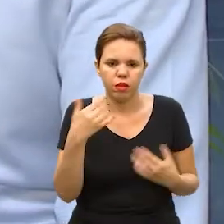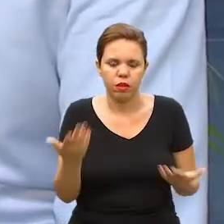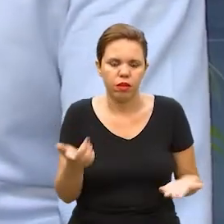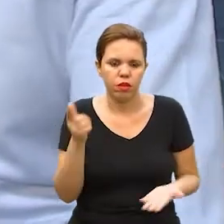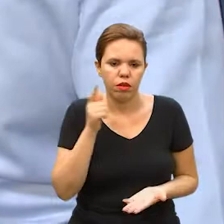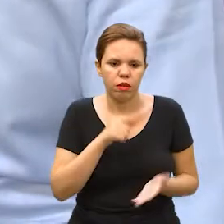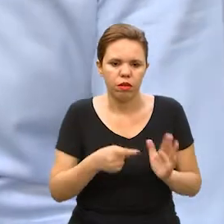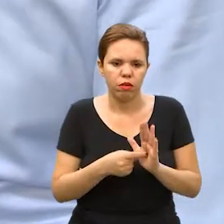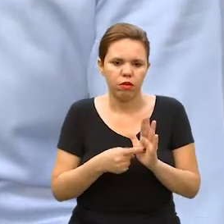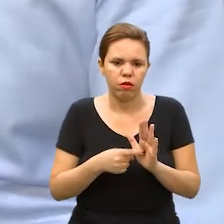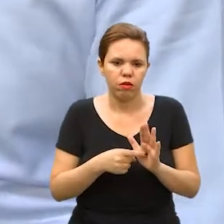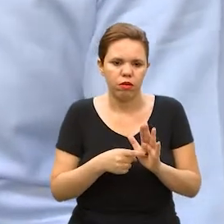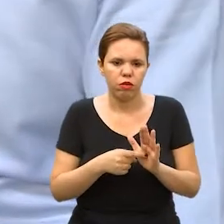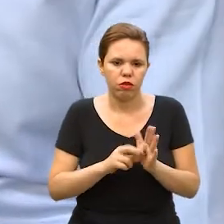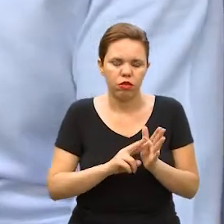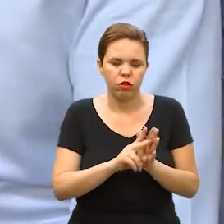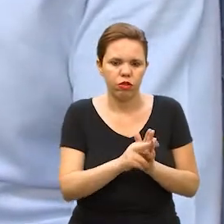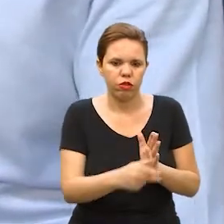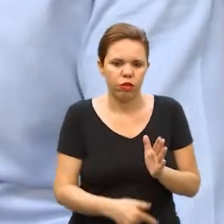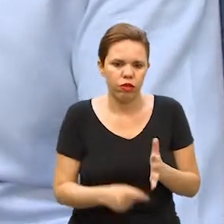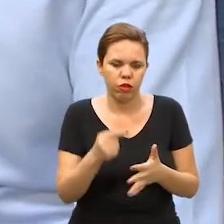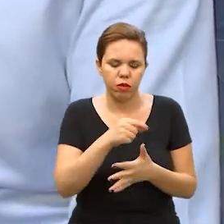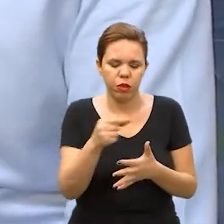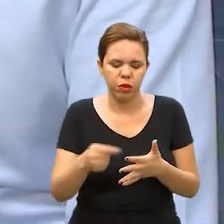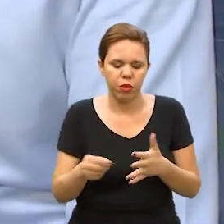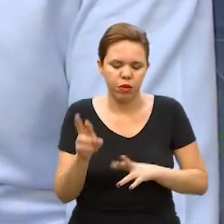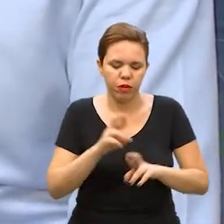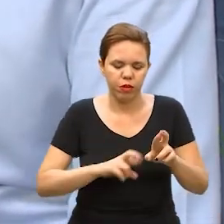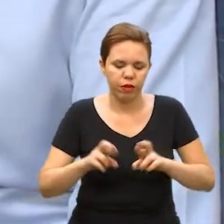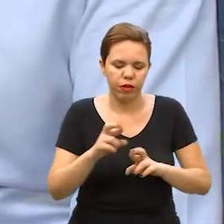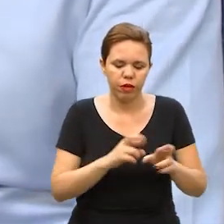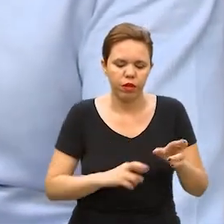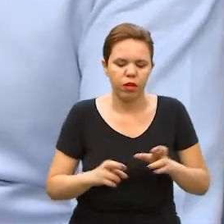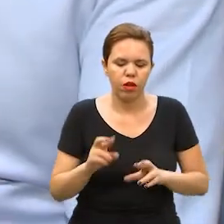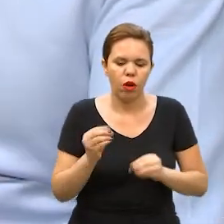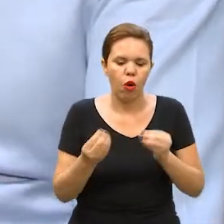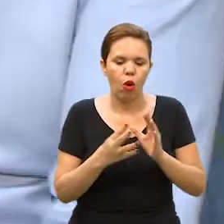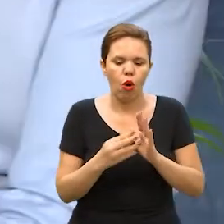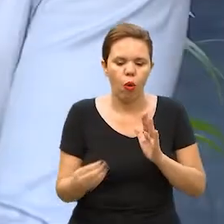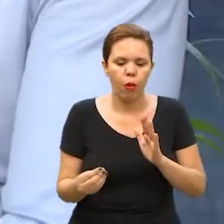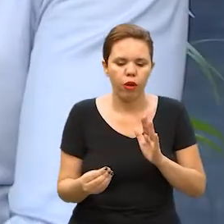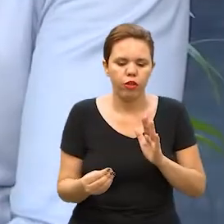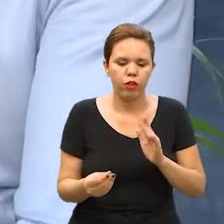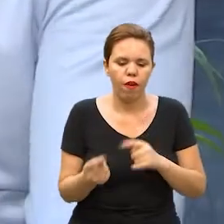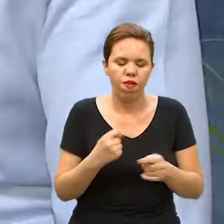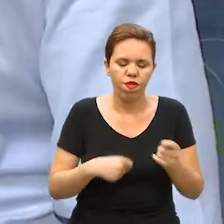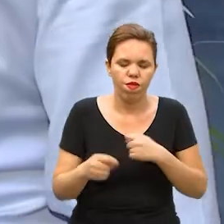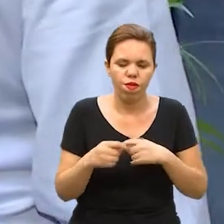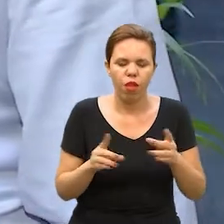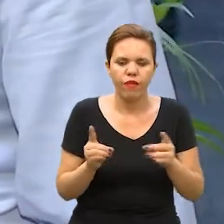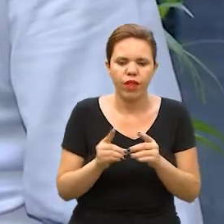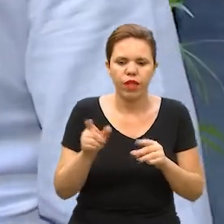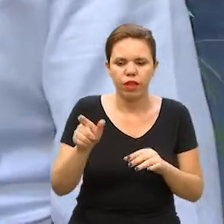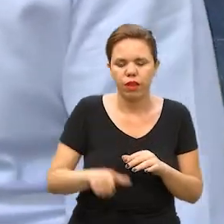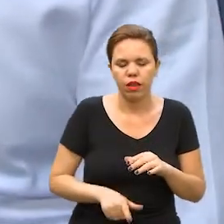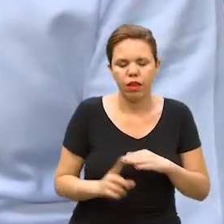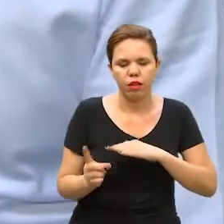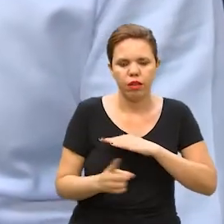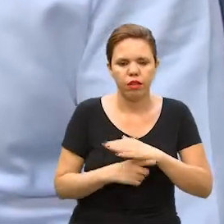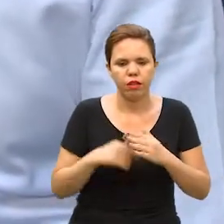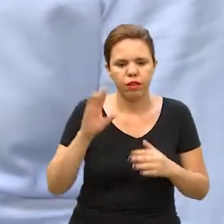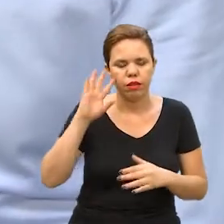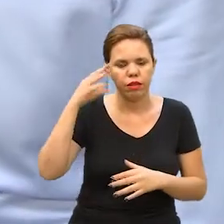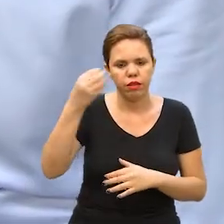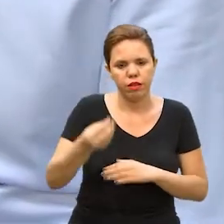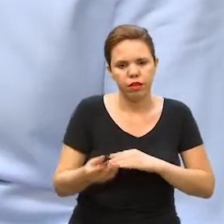pôr na mesa todo esse ingrediente, o ingrediente que vai analisar um desenho do negócio, vai entender o cliente e vai entender da tecnologia